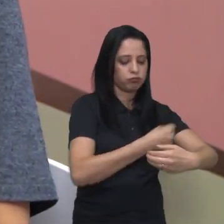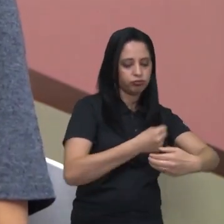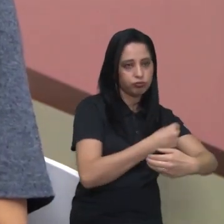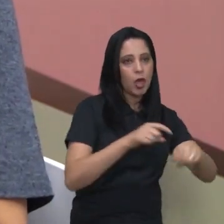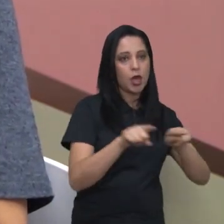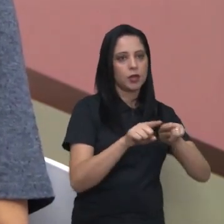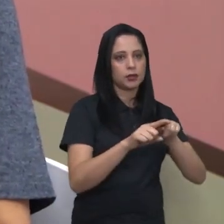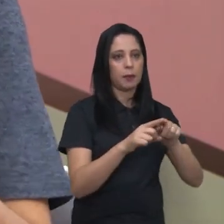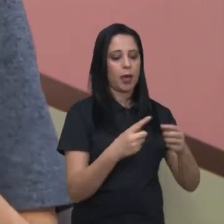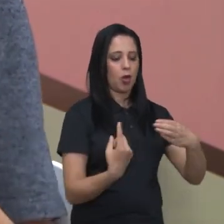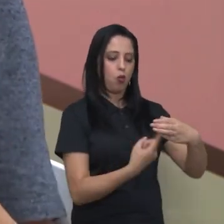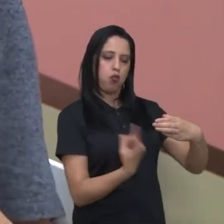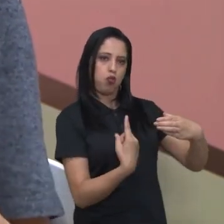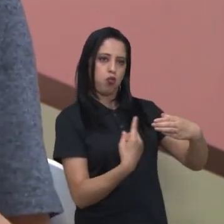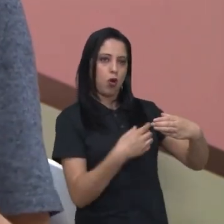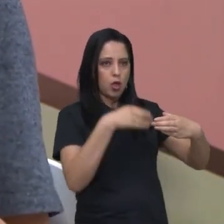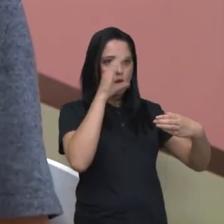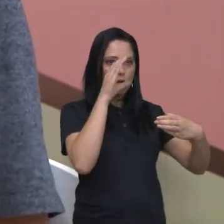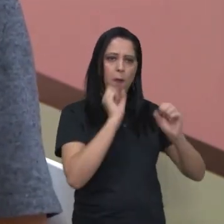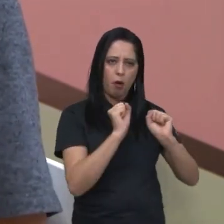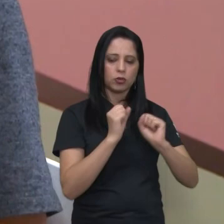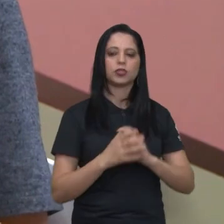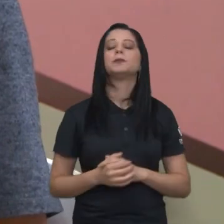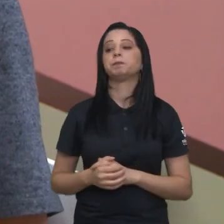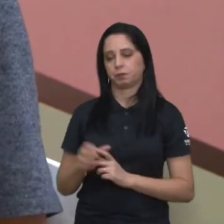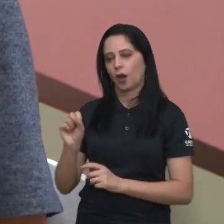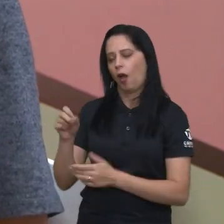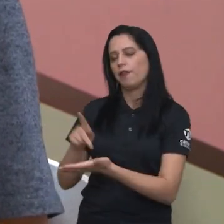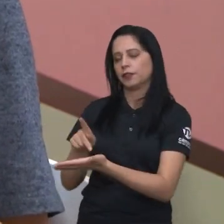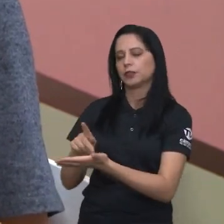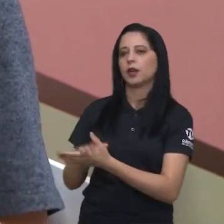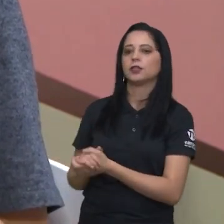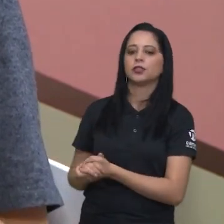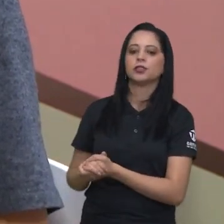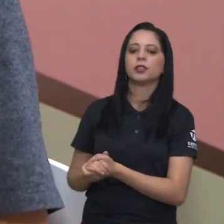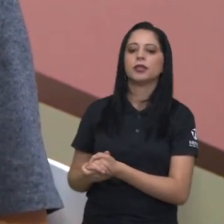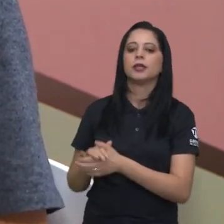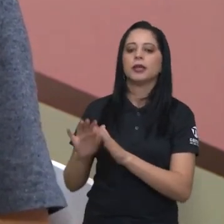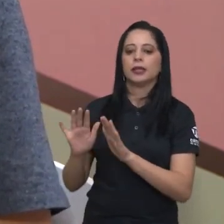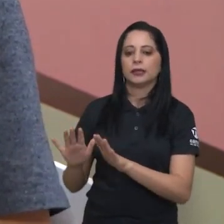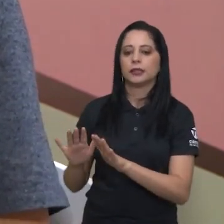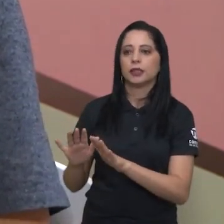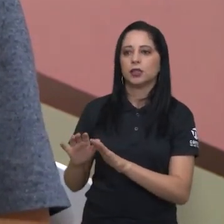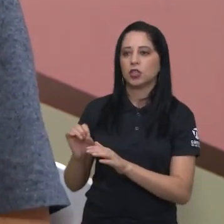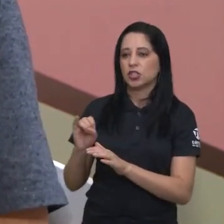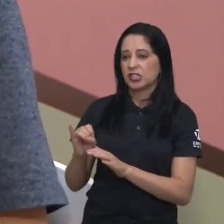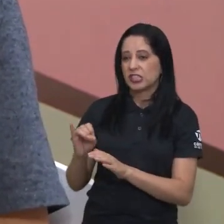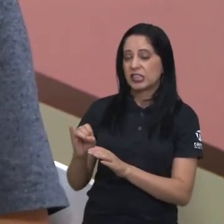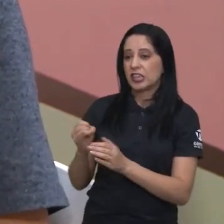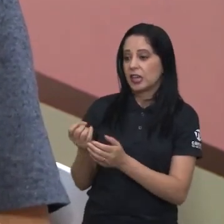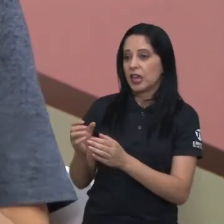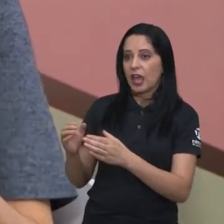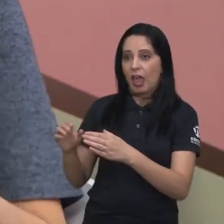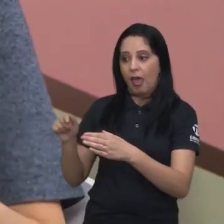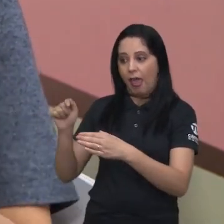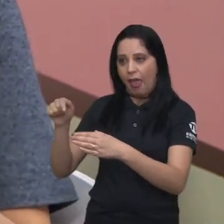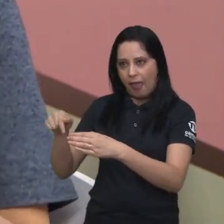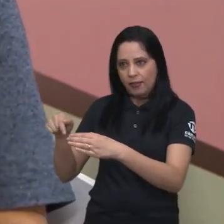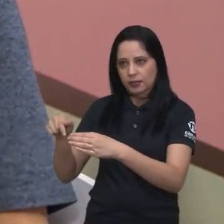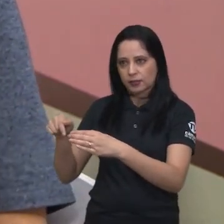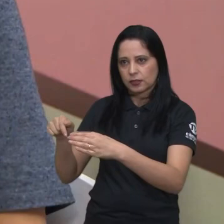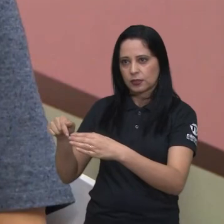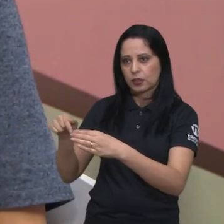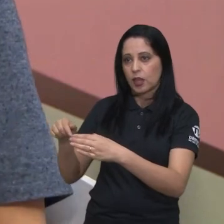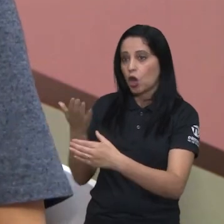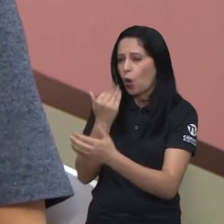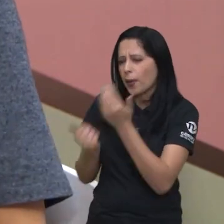interferir na absorção do cálcio e do ferro e também para quem tem predisposição pode aumentar o risco de formação de cálculo renal. Então, por isso esse